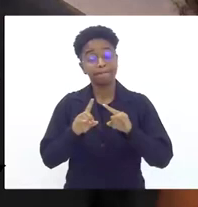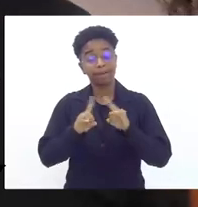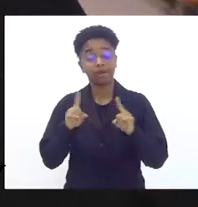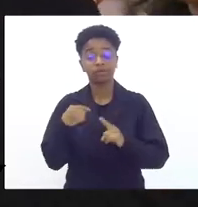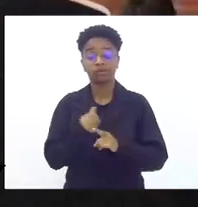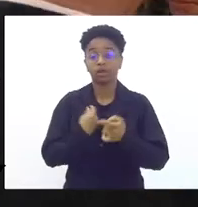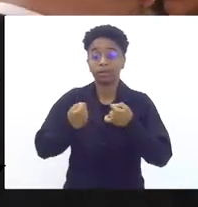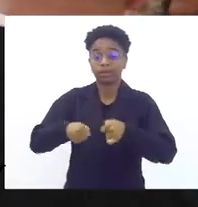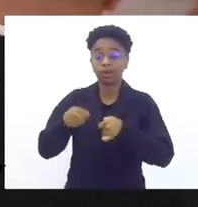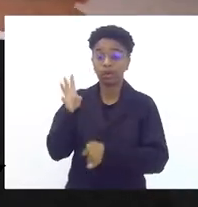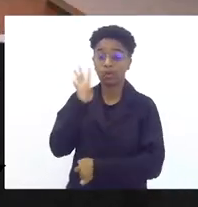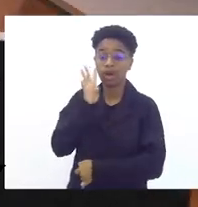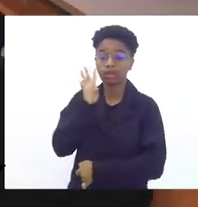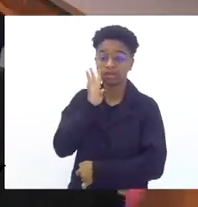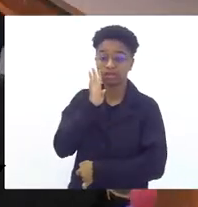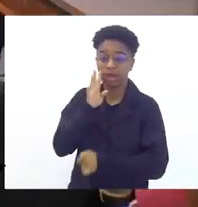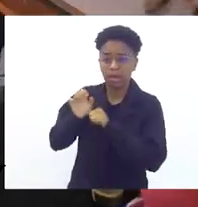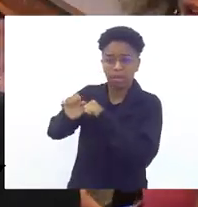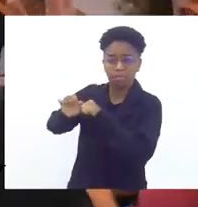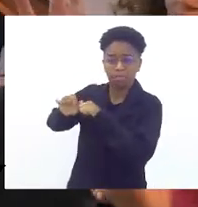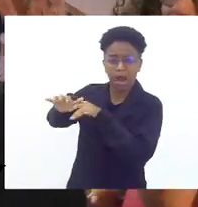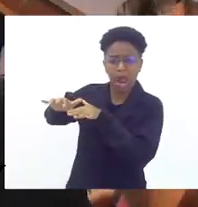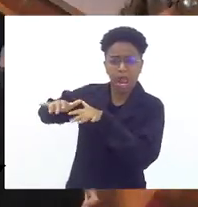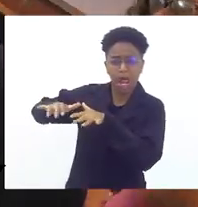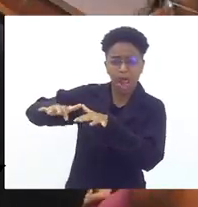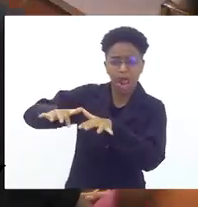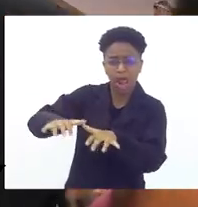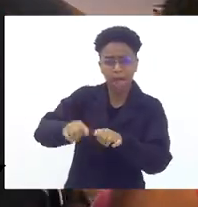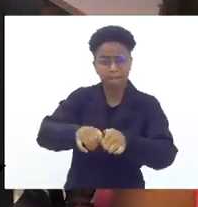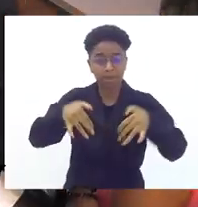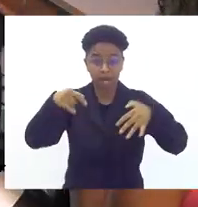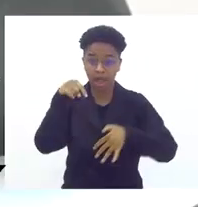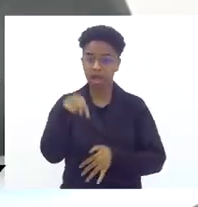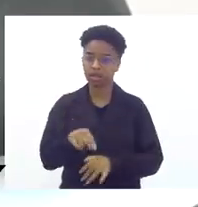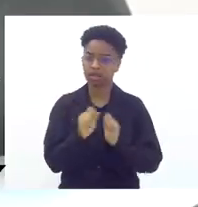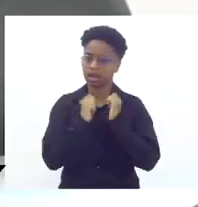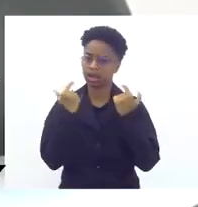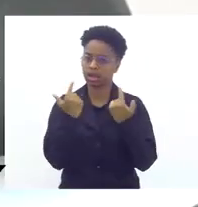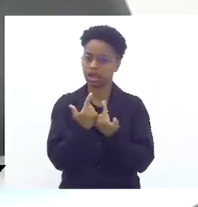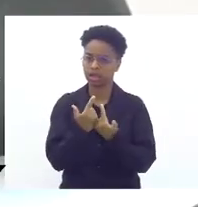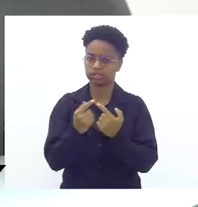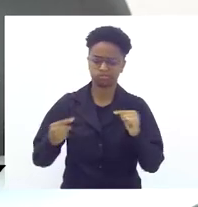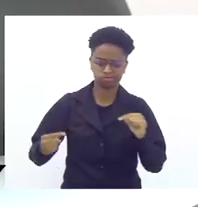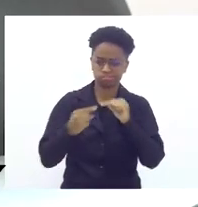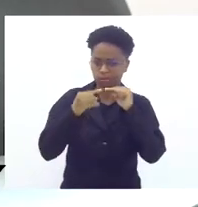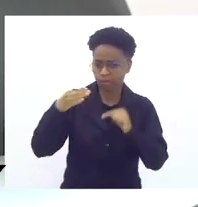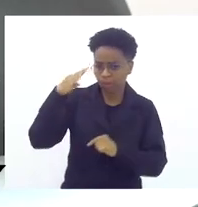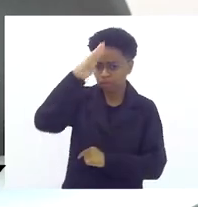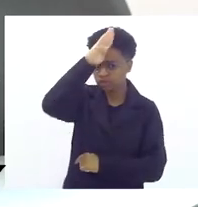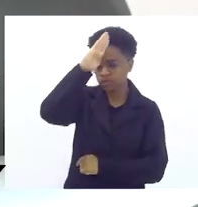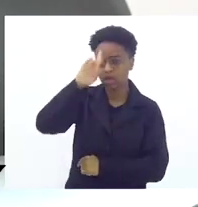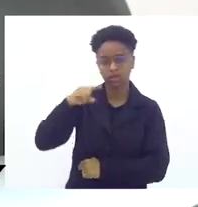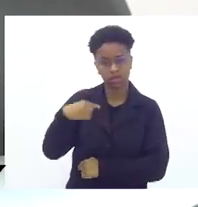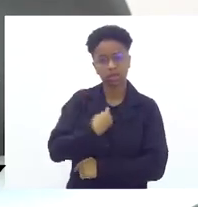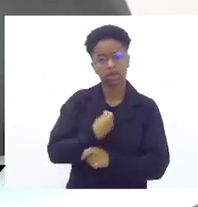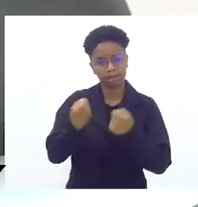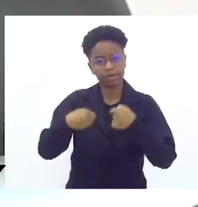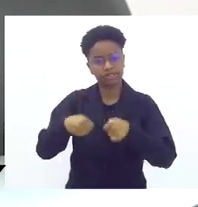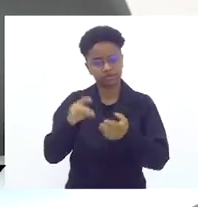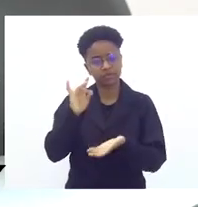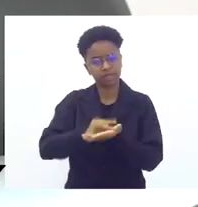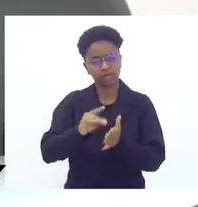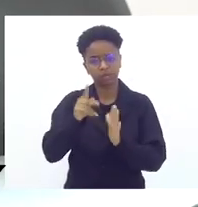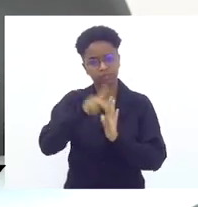na quarta-feira invadirmos lá aquele plenário esse plenário aqui bolsonarista para que o nosso projeto